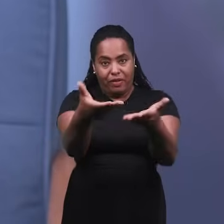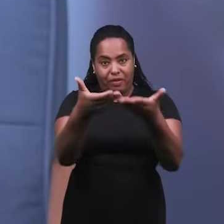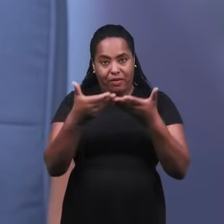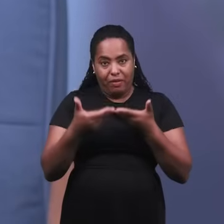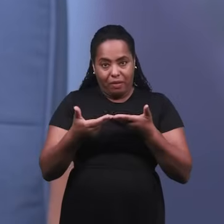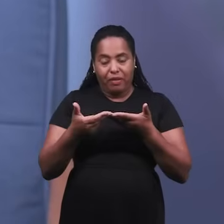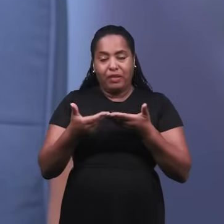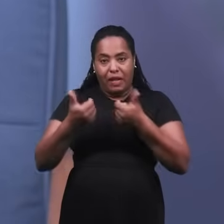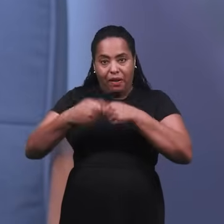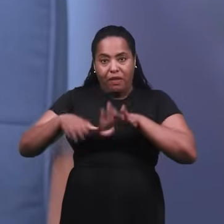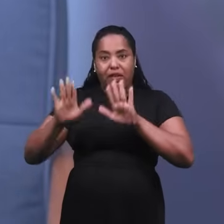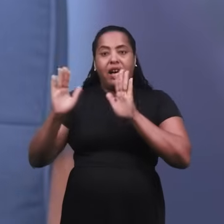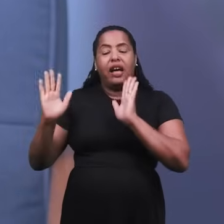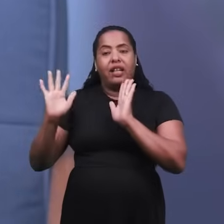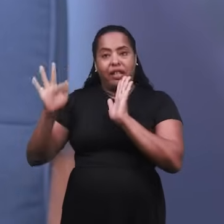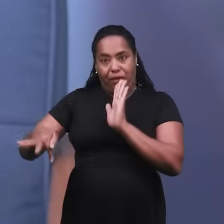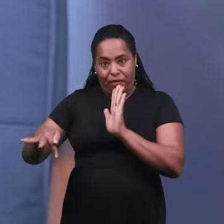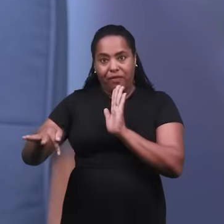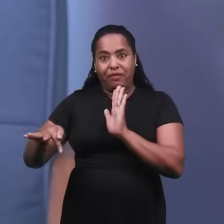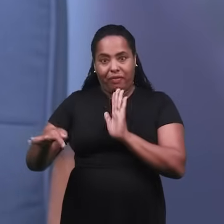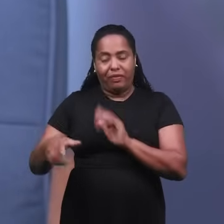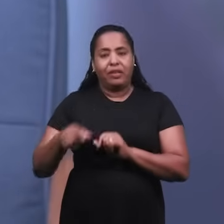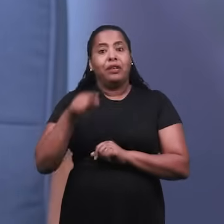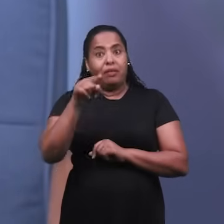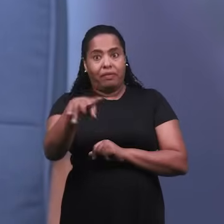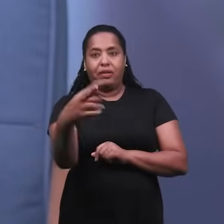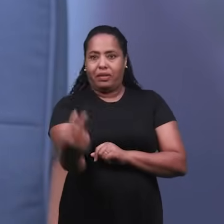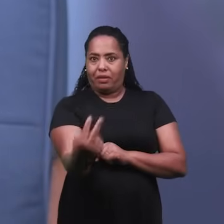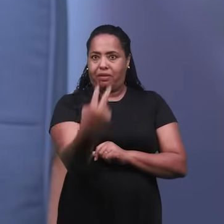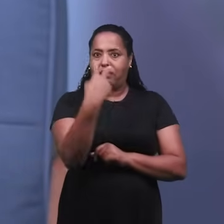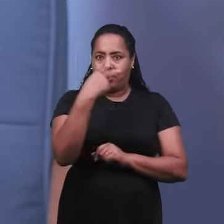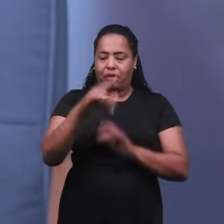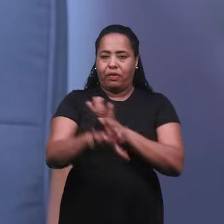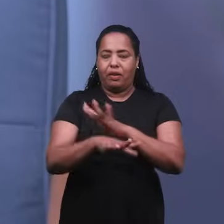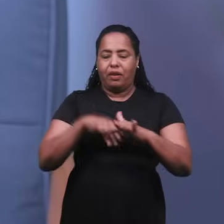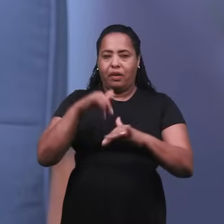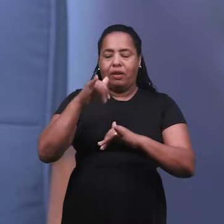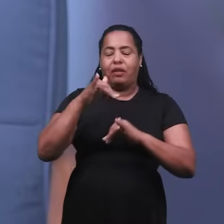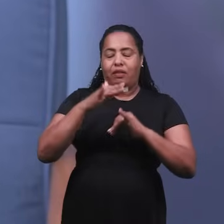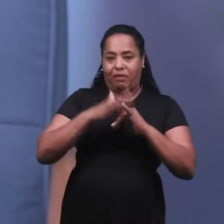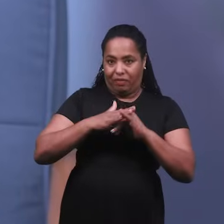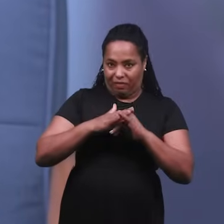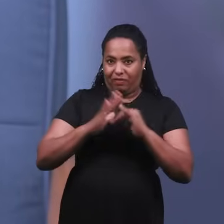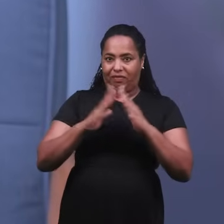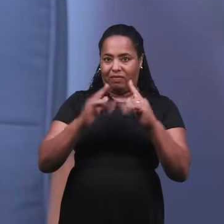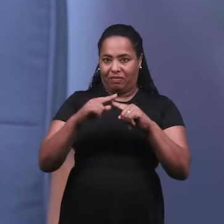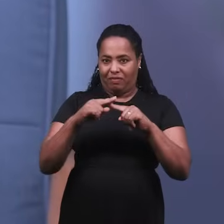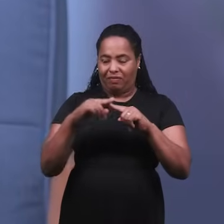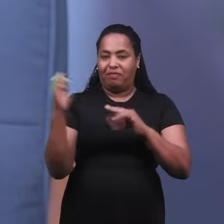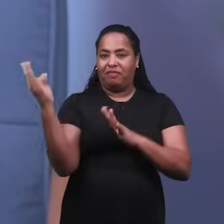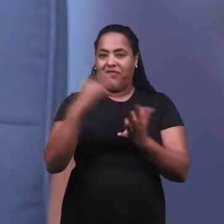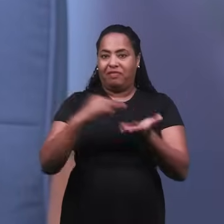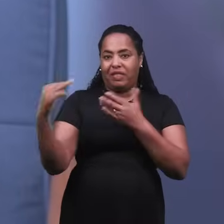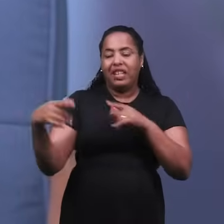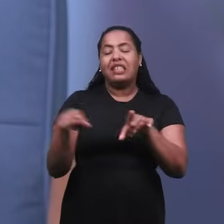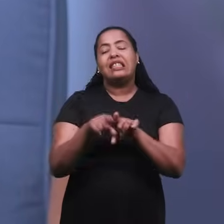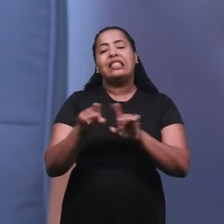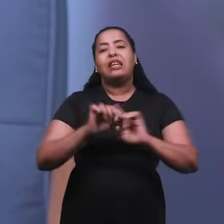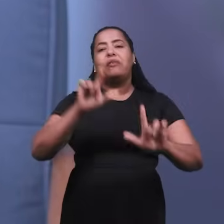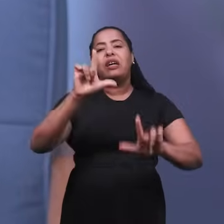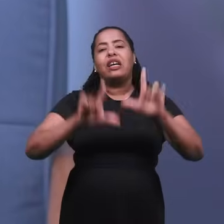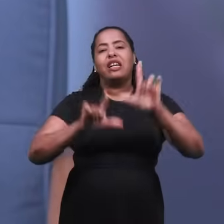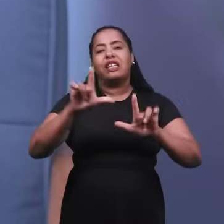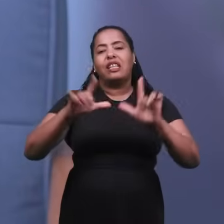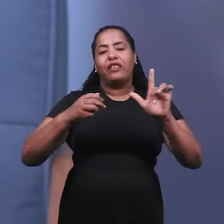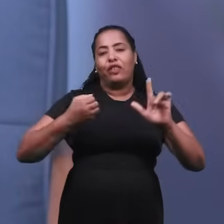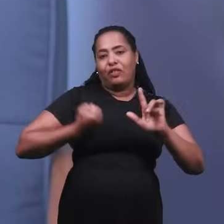aqui conosco até o final deste episódio. Tanto você que nos assiste pelo canal oficial da Igreja Cristã Maranata no YouTube, como pela